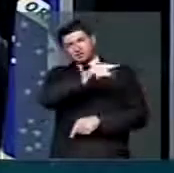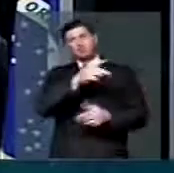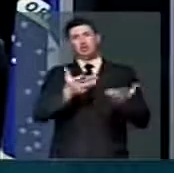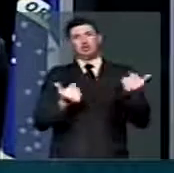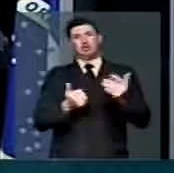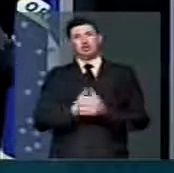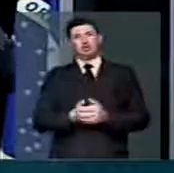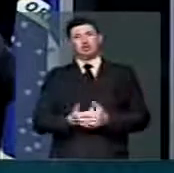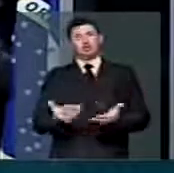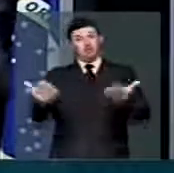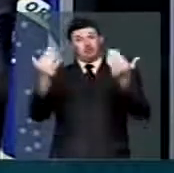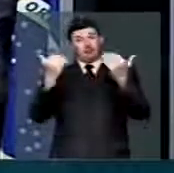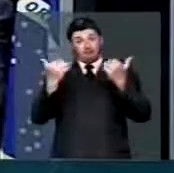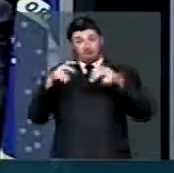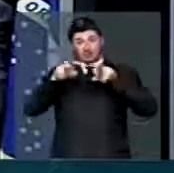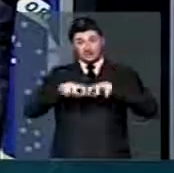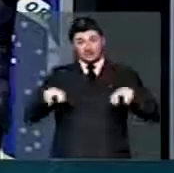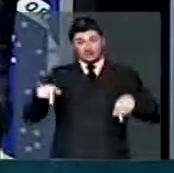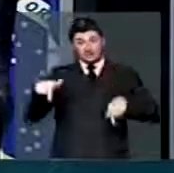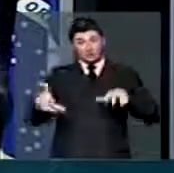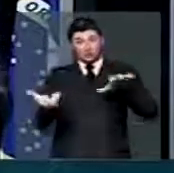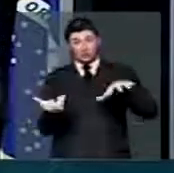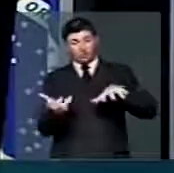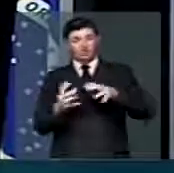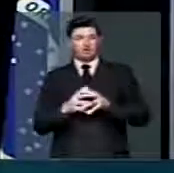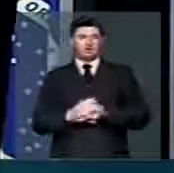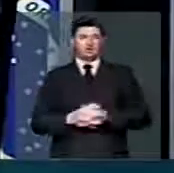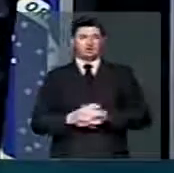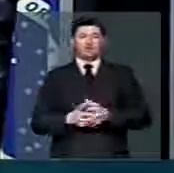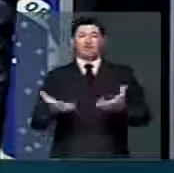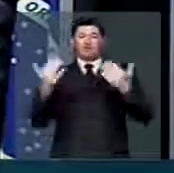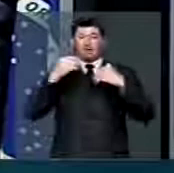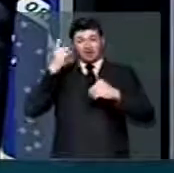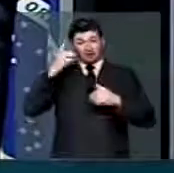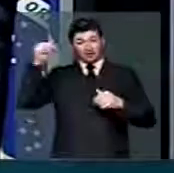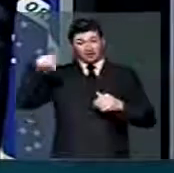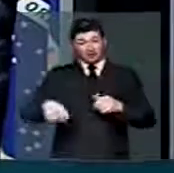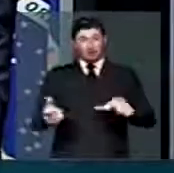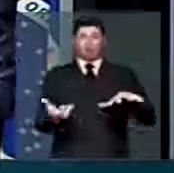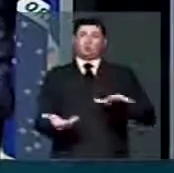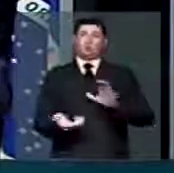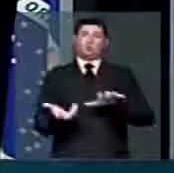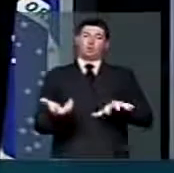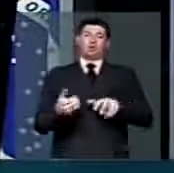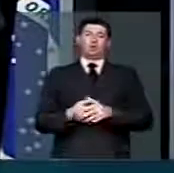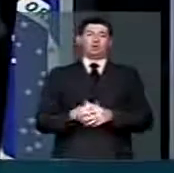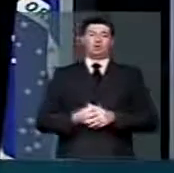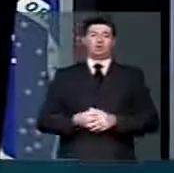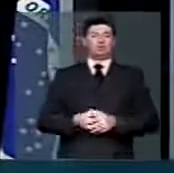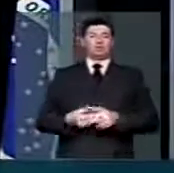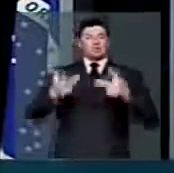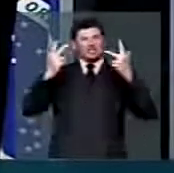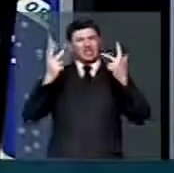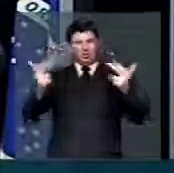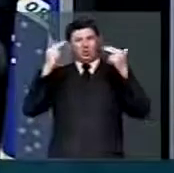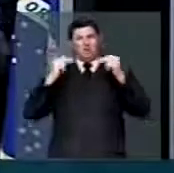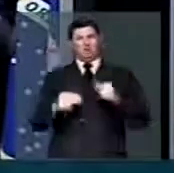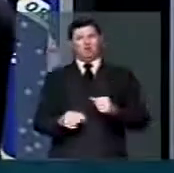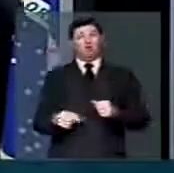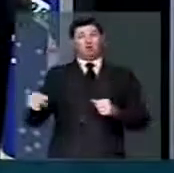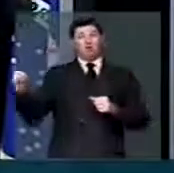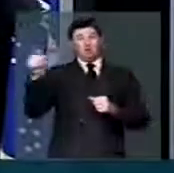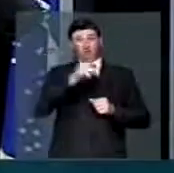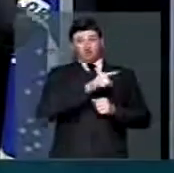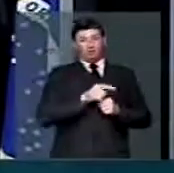jovens, venham ocupar as cadeiras do Congresso. Venham ocupar as cadeiras do Congresso e, da mesma forma que